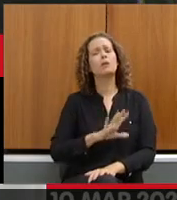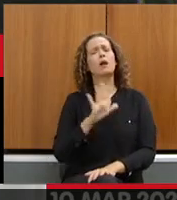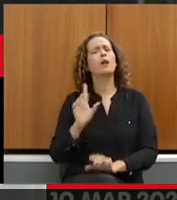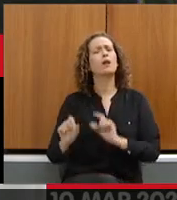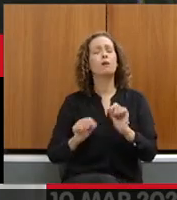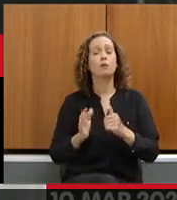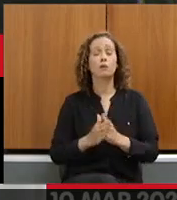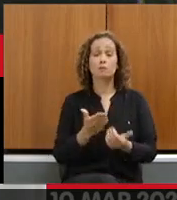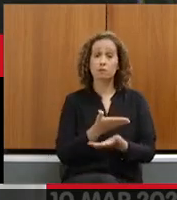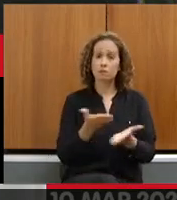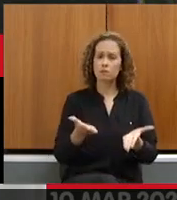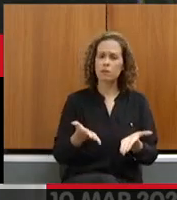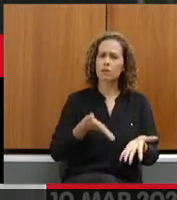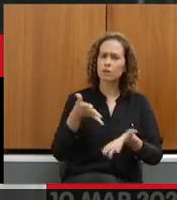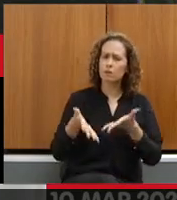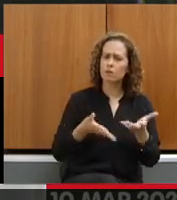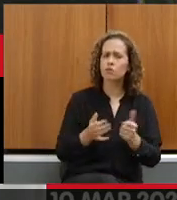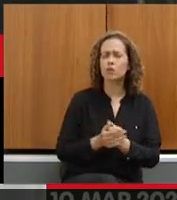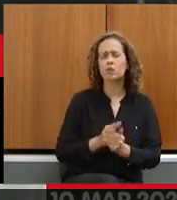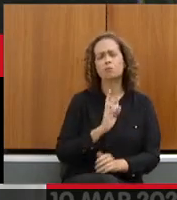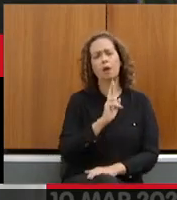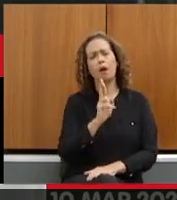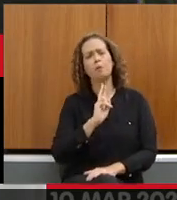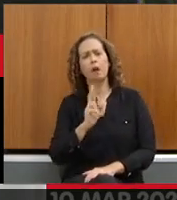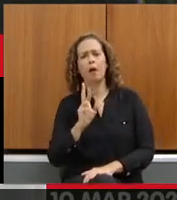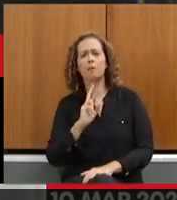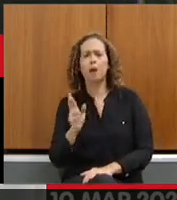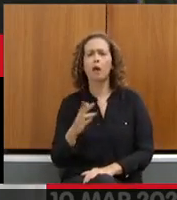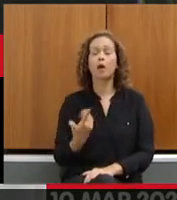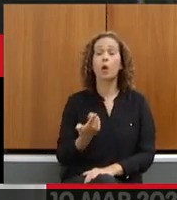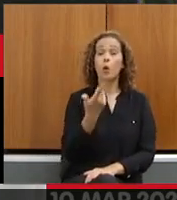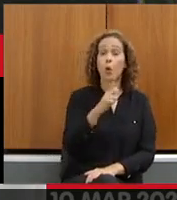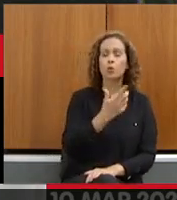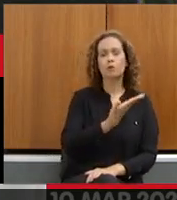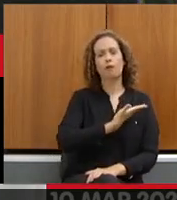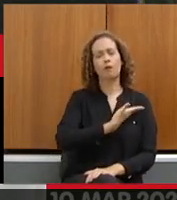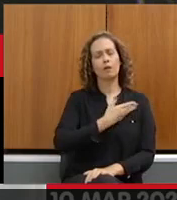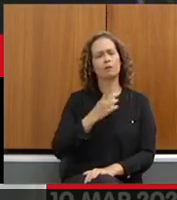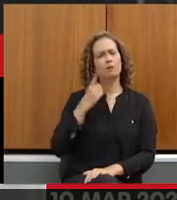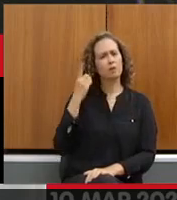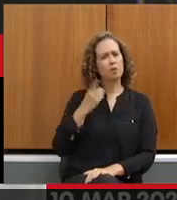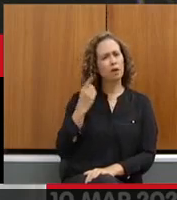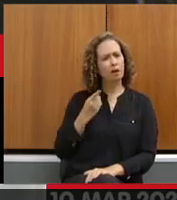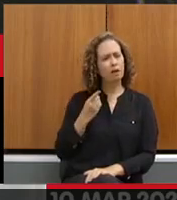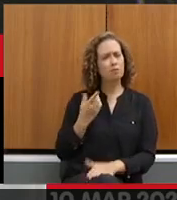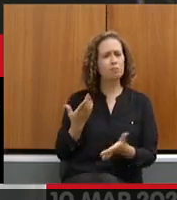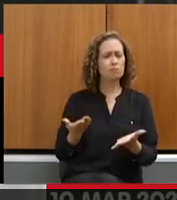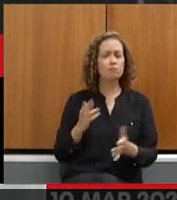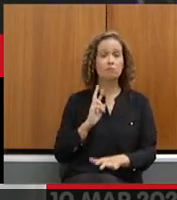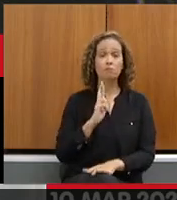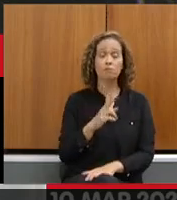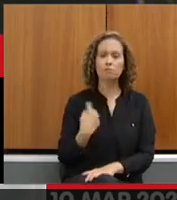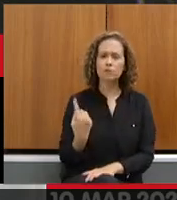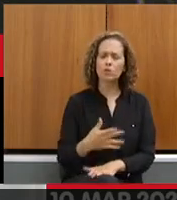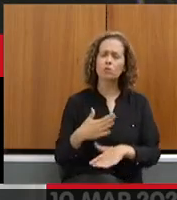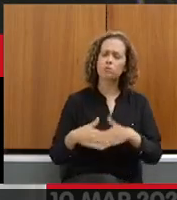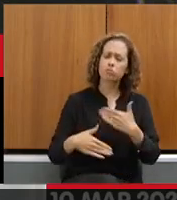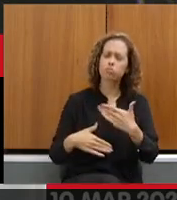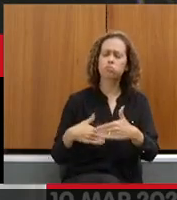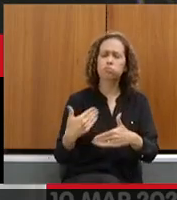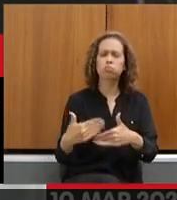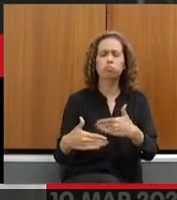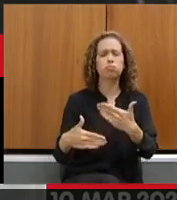seguinte os o disse aqui algumas das respostas dada ao outros colegas deputados que nós estamos avançando